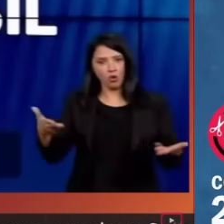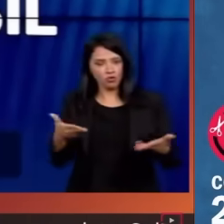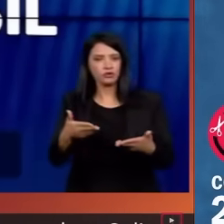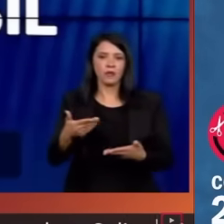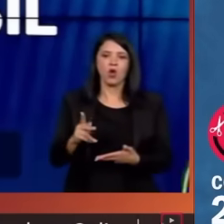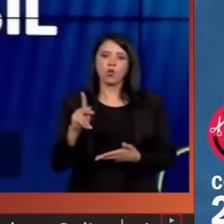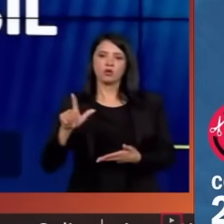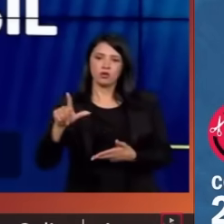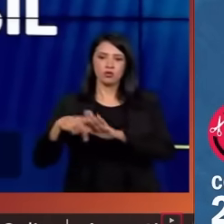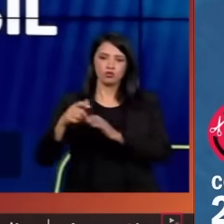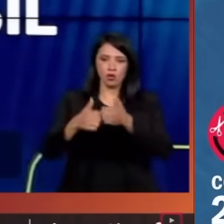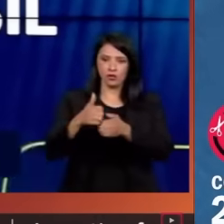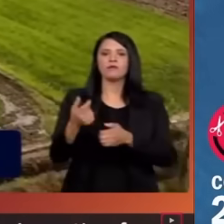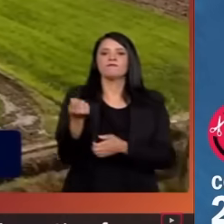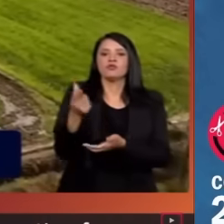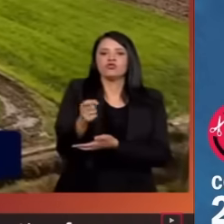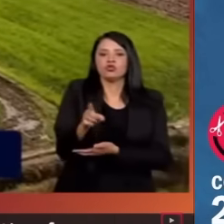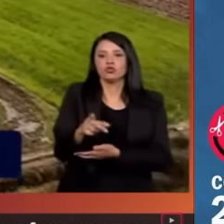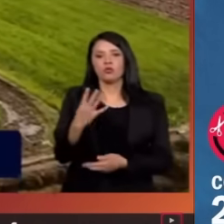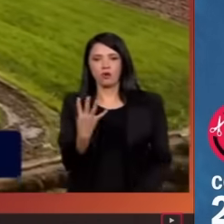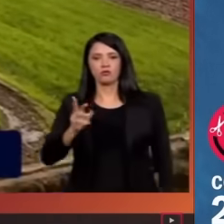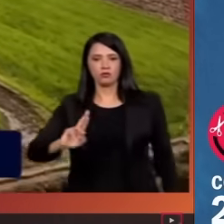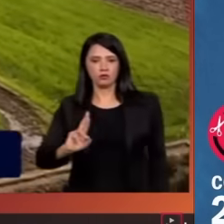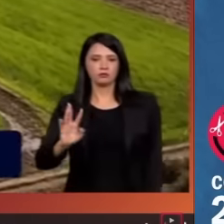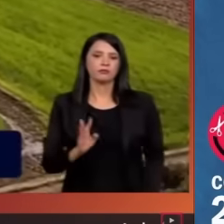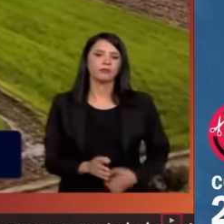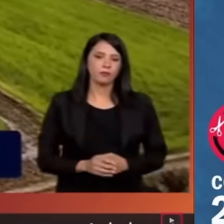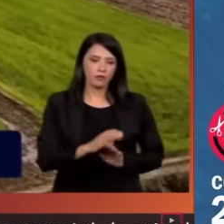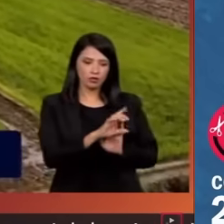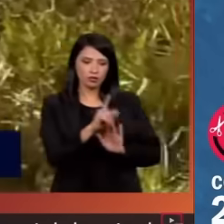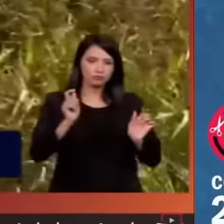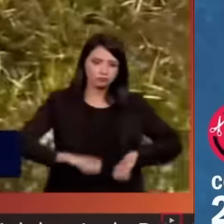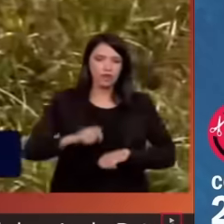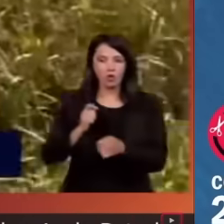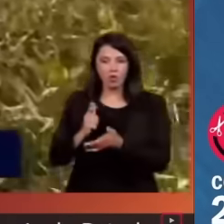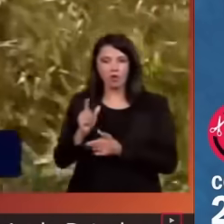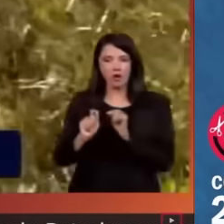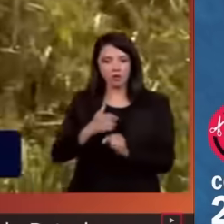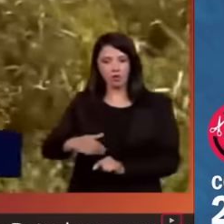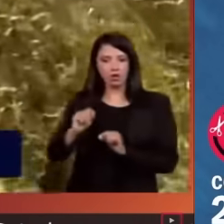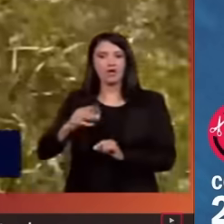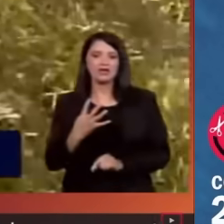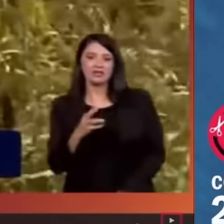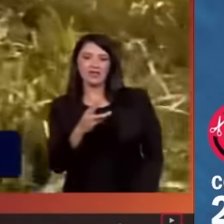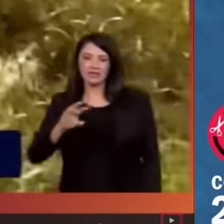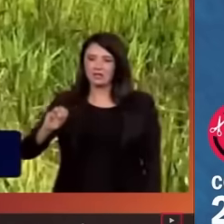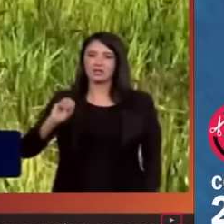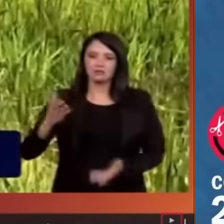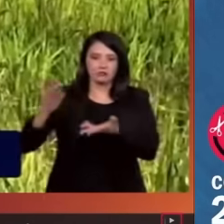quilo do produto será vendido a R 4 o edital vai permitir que o governo compre 3 300.000 toneladas de arroz do mercado